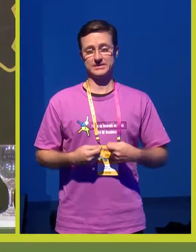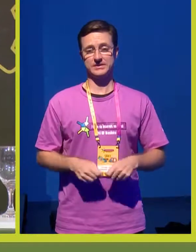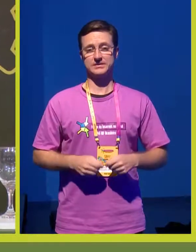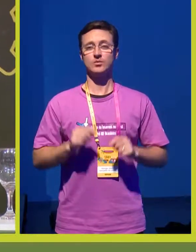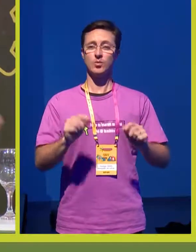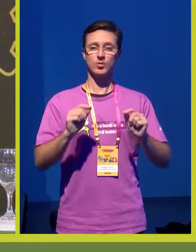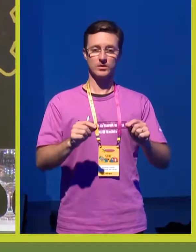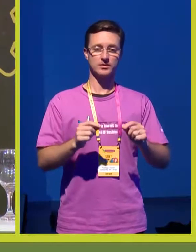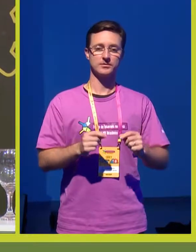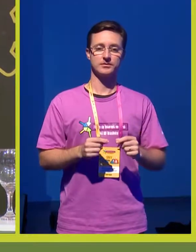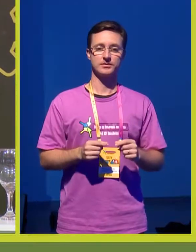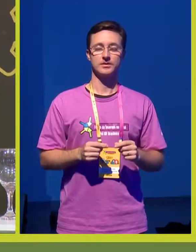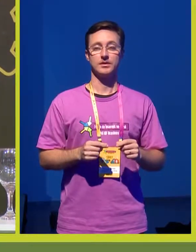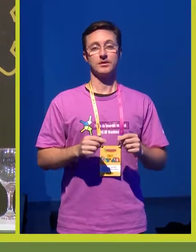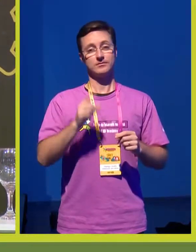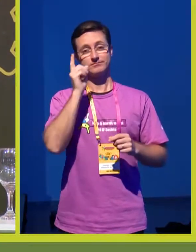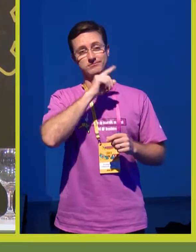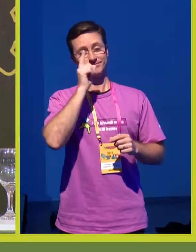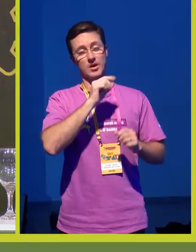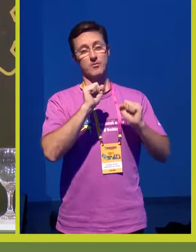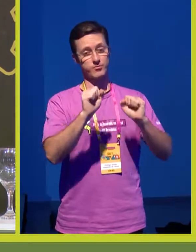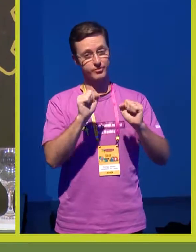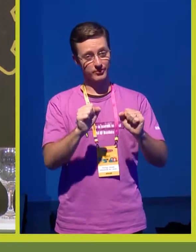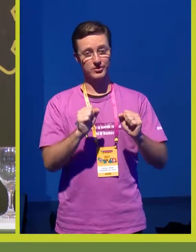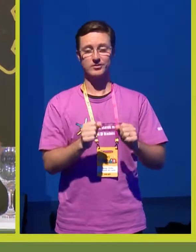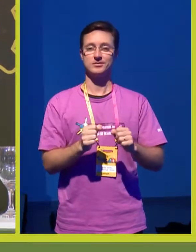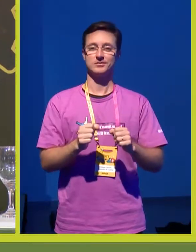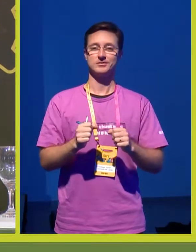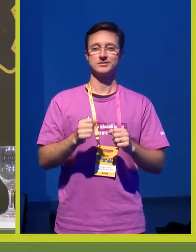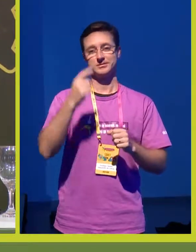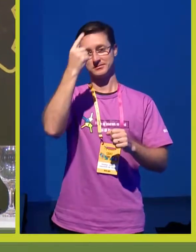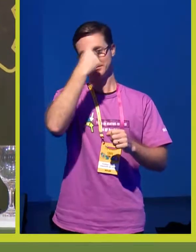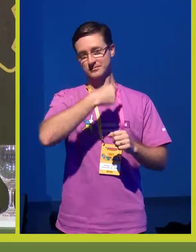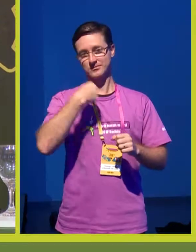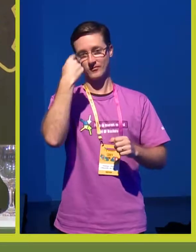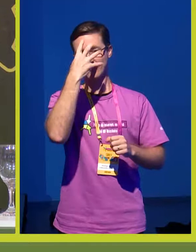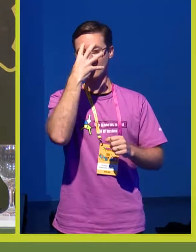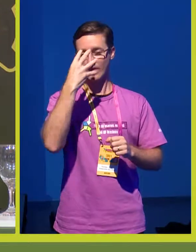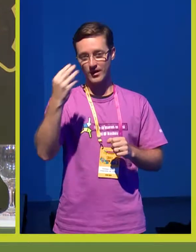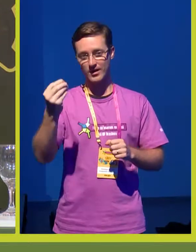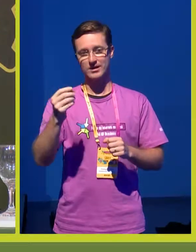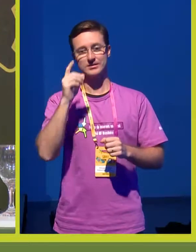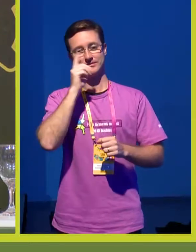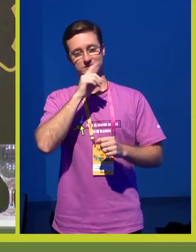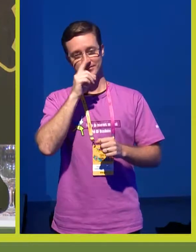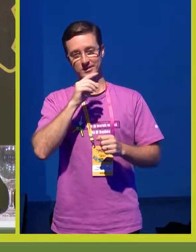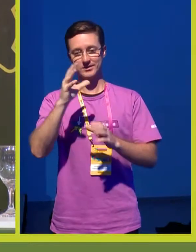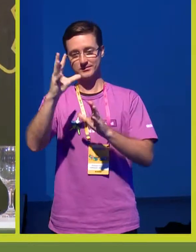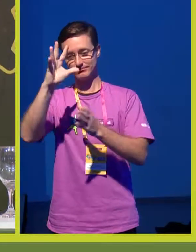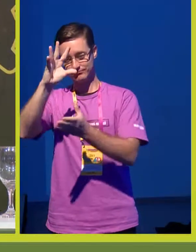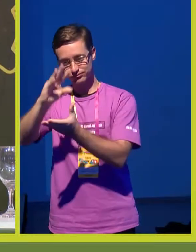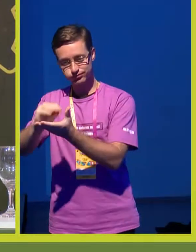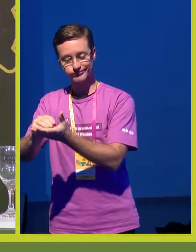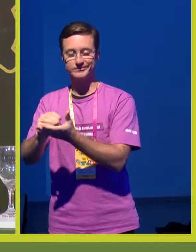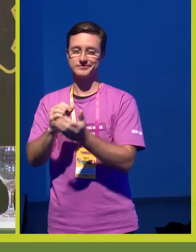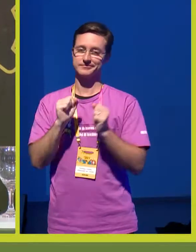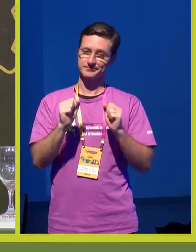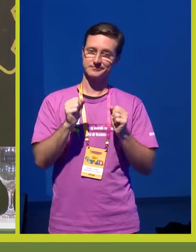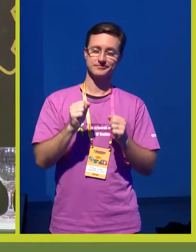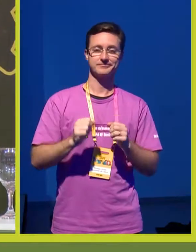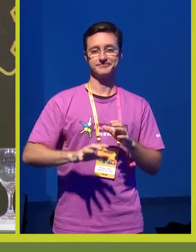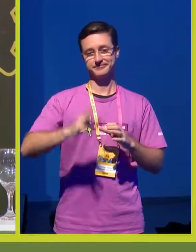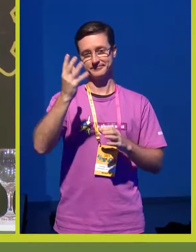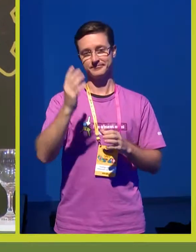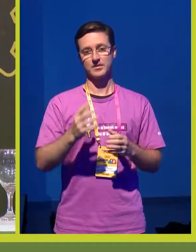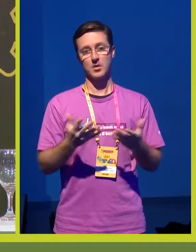esteja presente. Falhas também podem ocorrer em sistemas de reconhecimento facial, como o doutor Rodrigo já falou, seja